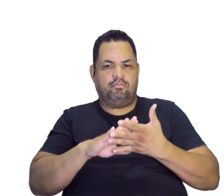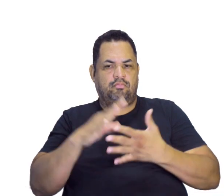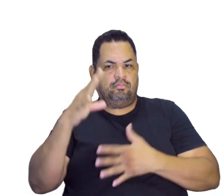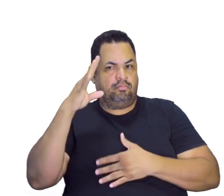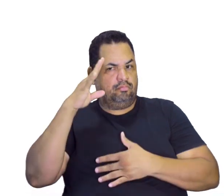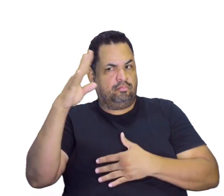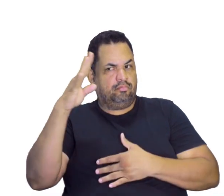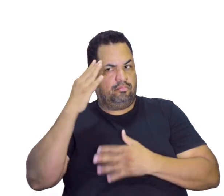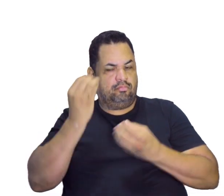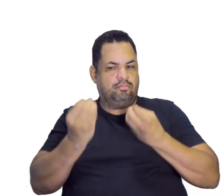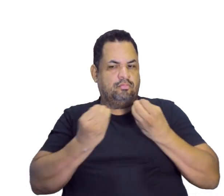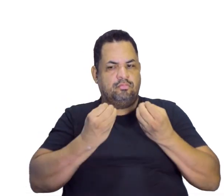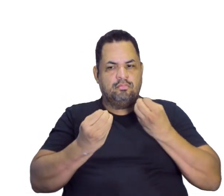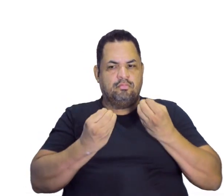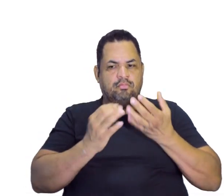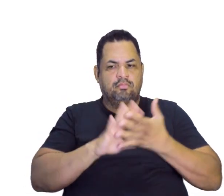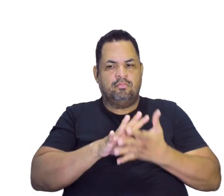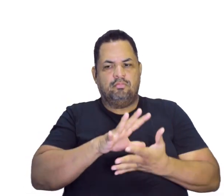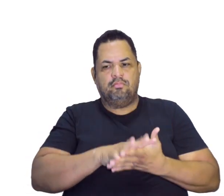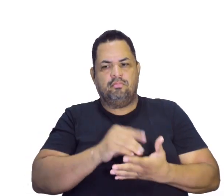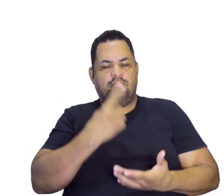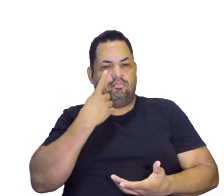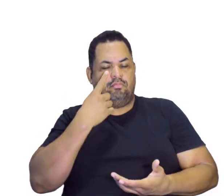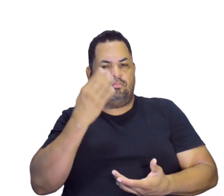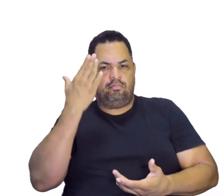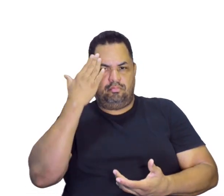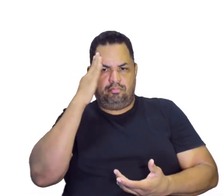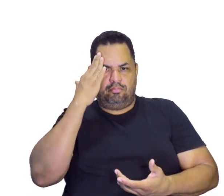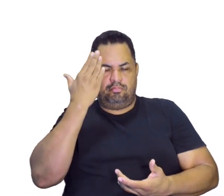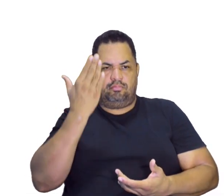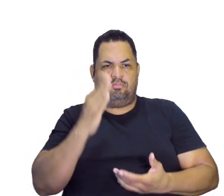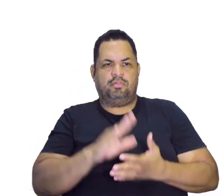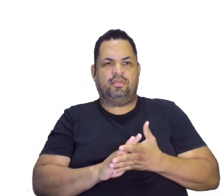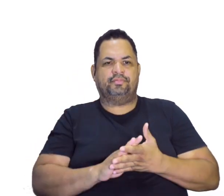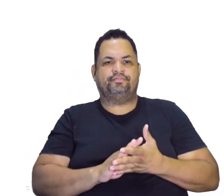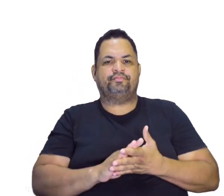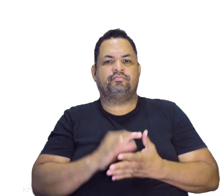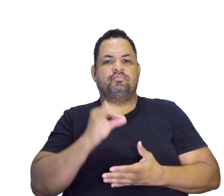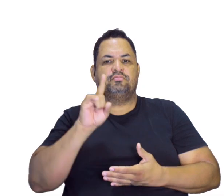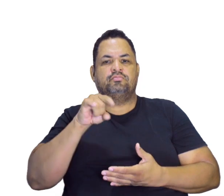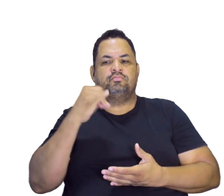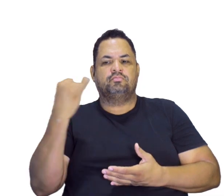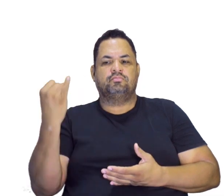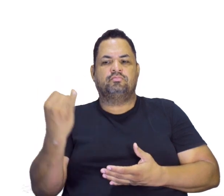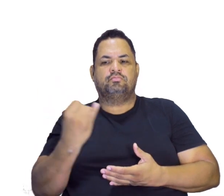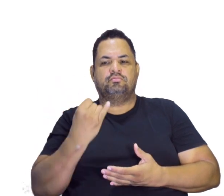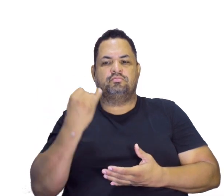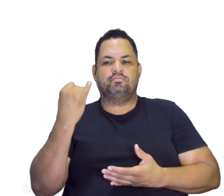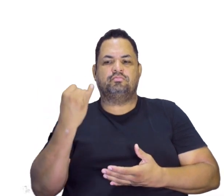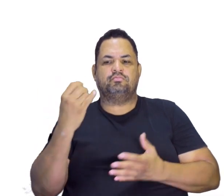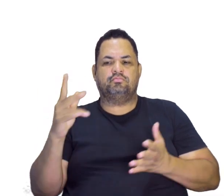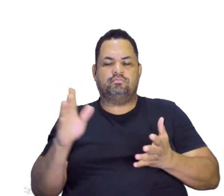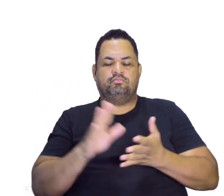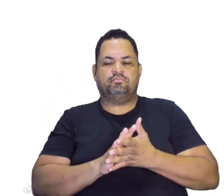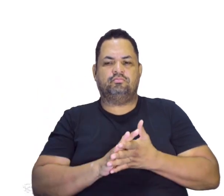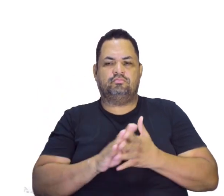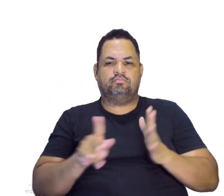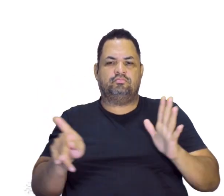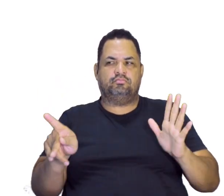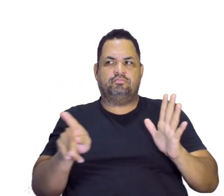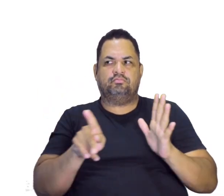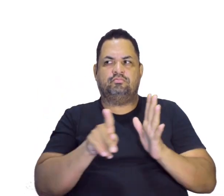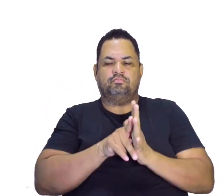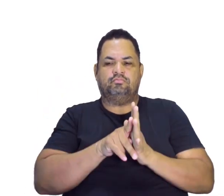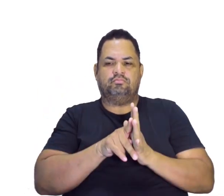você está vendo, como você está percebendo, o que você está entendendo. Então, vale muito o seu